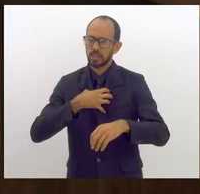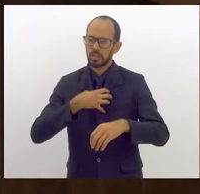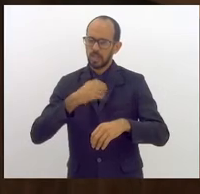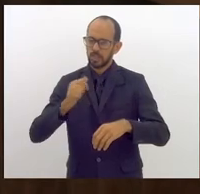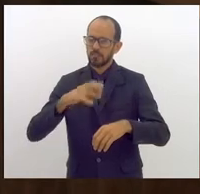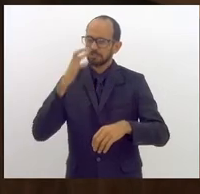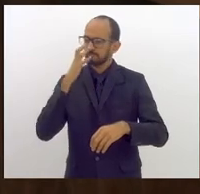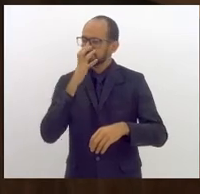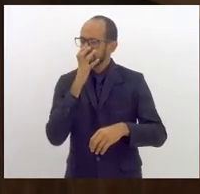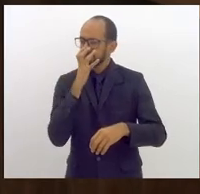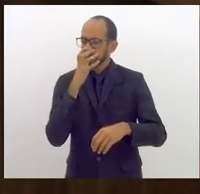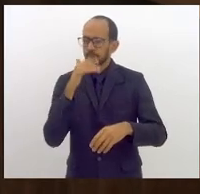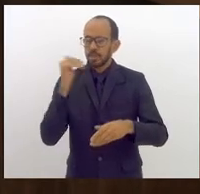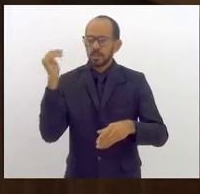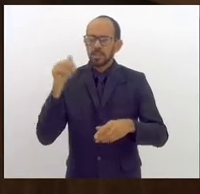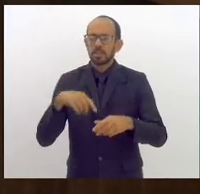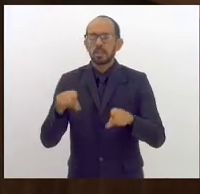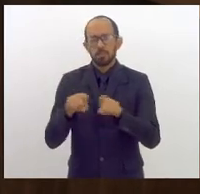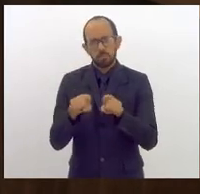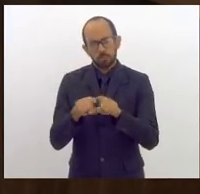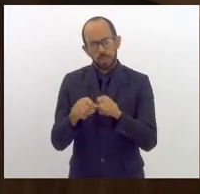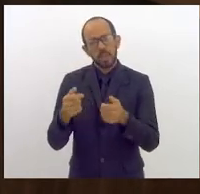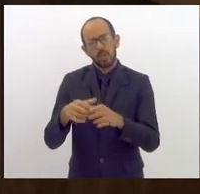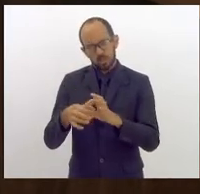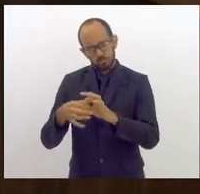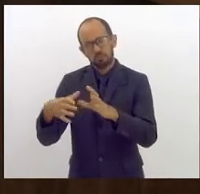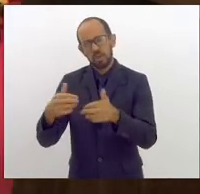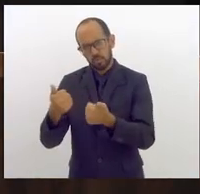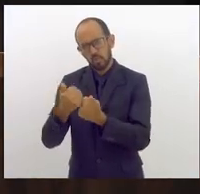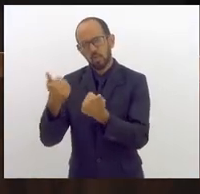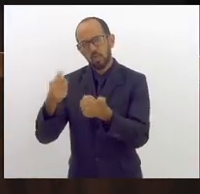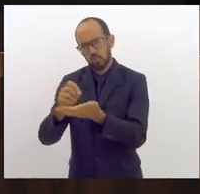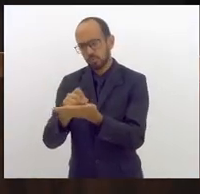com a pauta a qual a autoria desse projeto